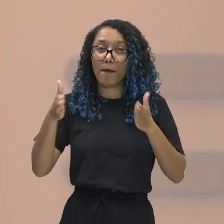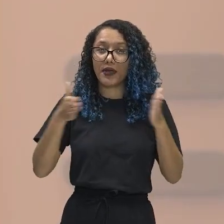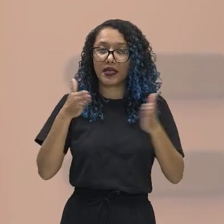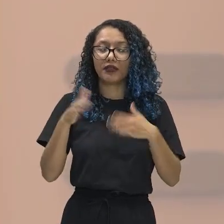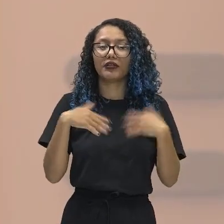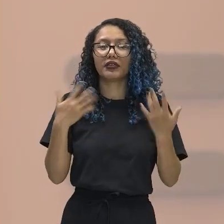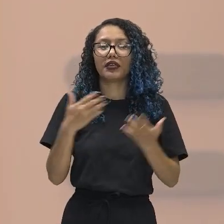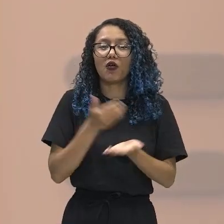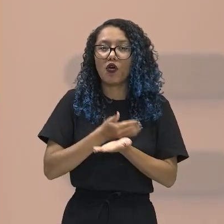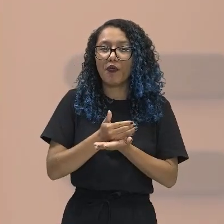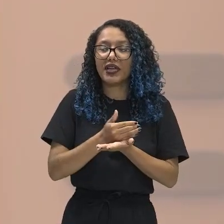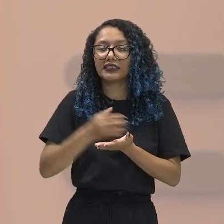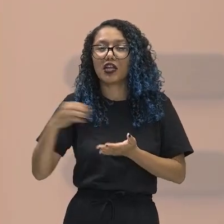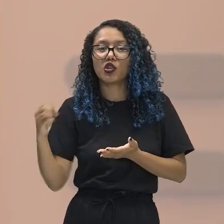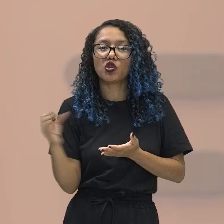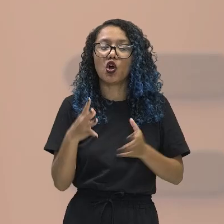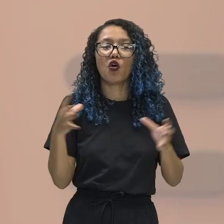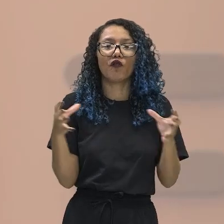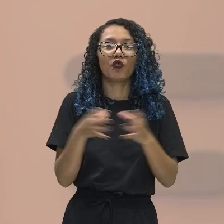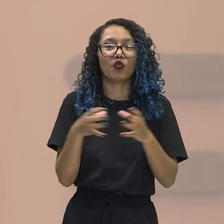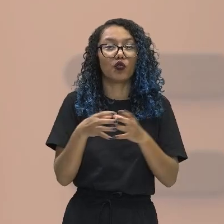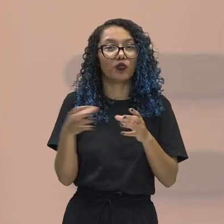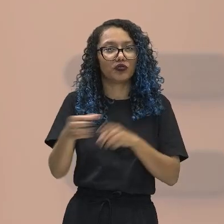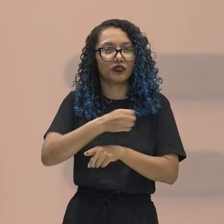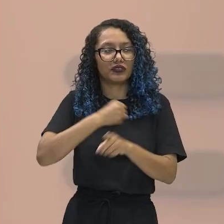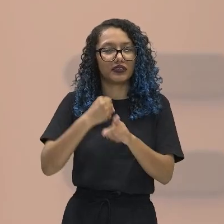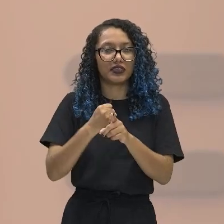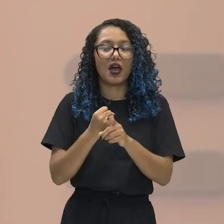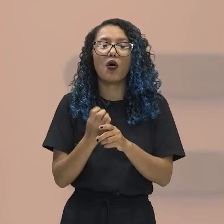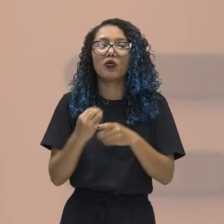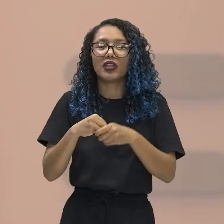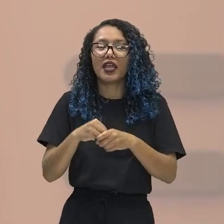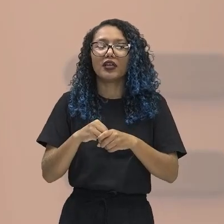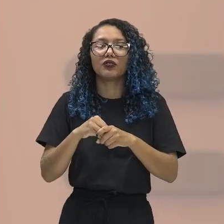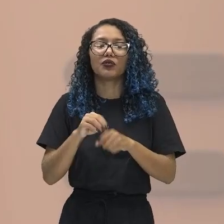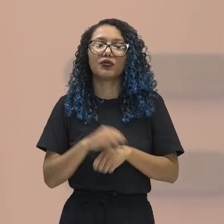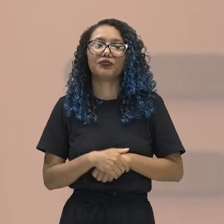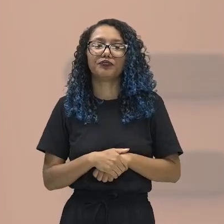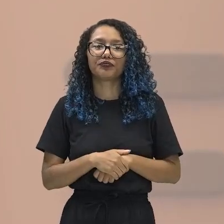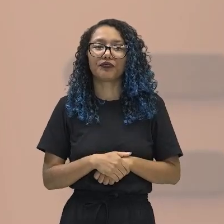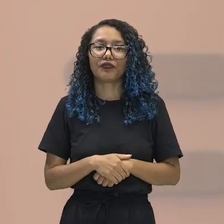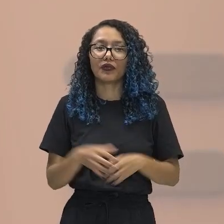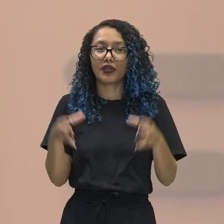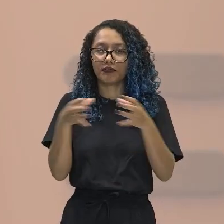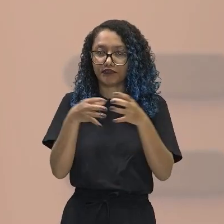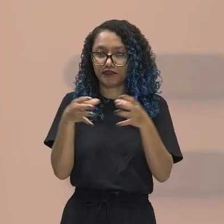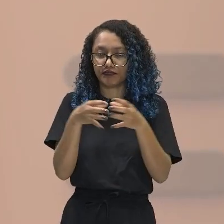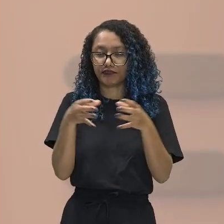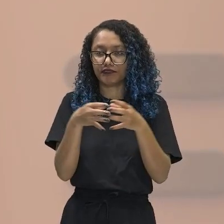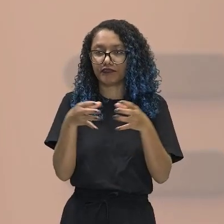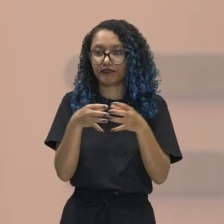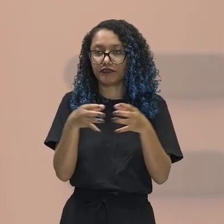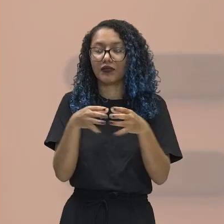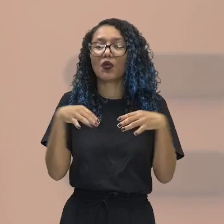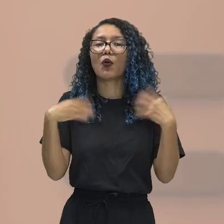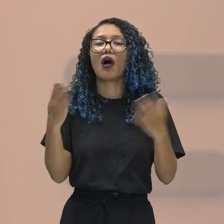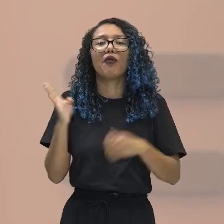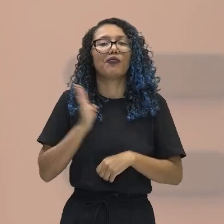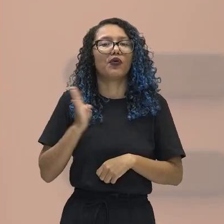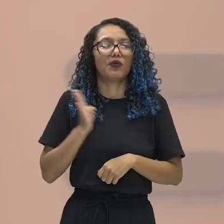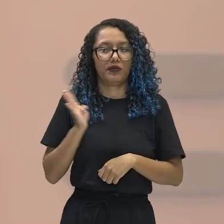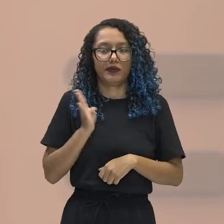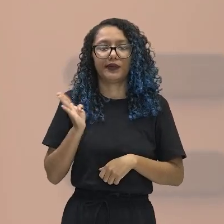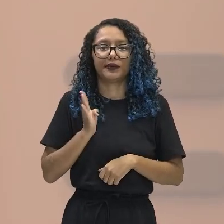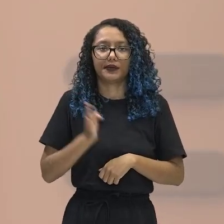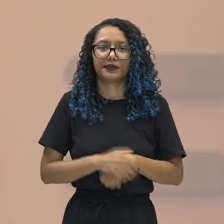uma nova classe social dentro ali do terceiro estado, que era justamente a burguesia,